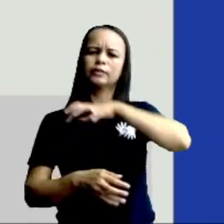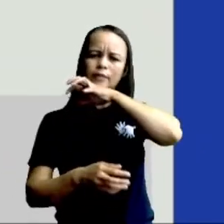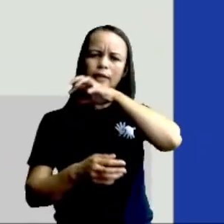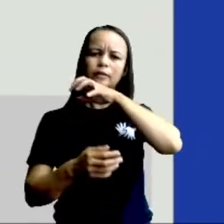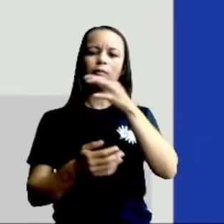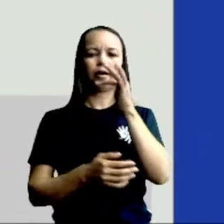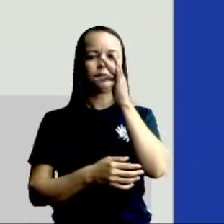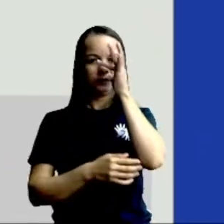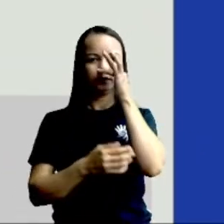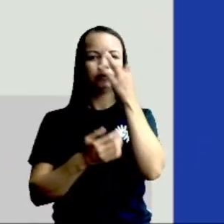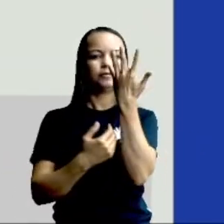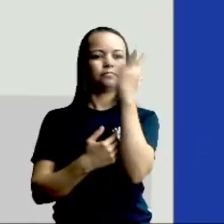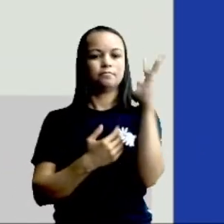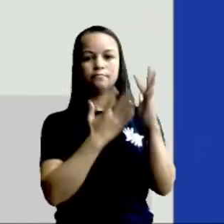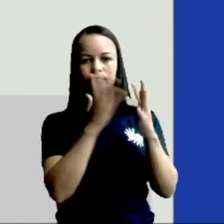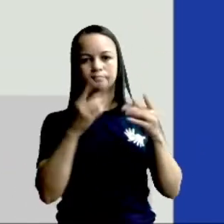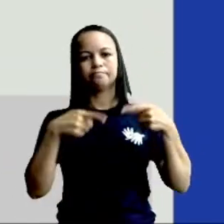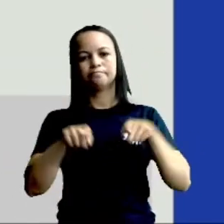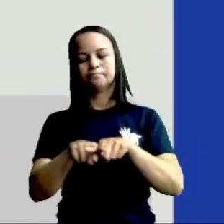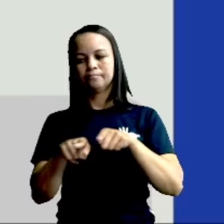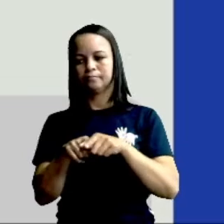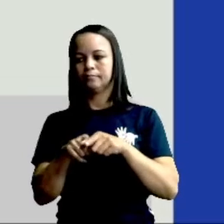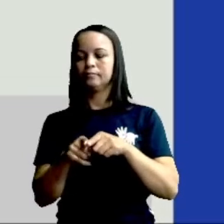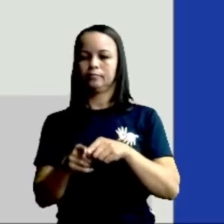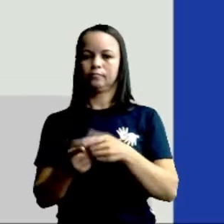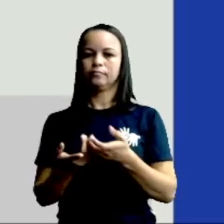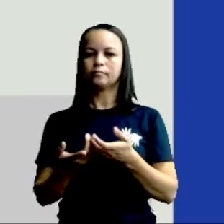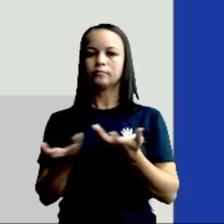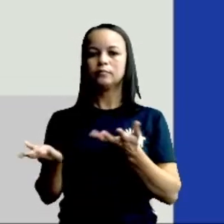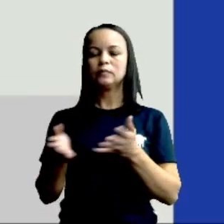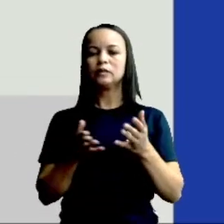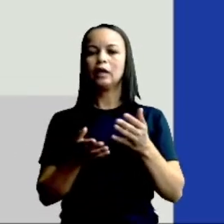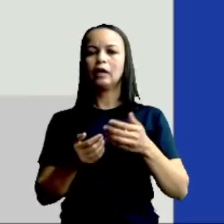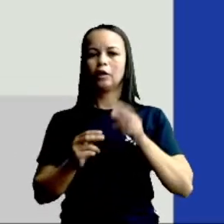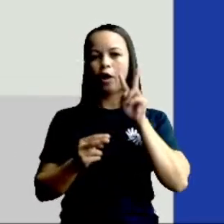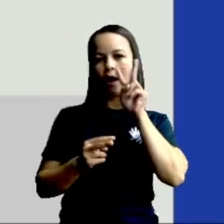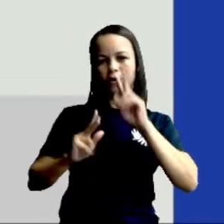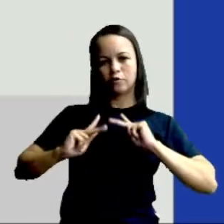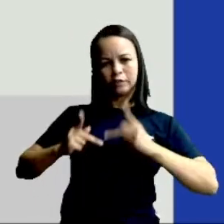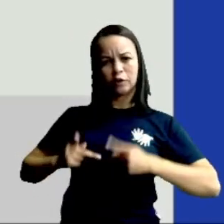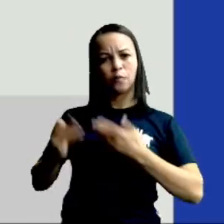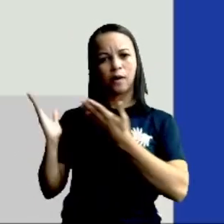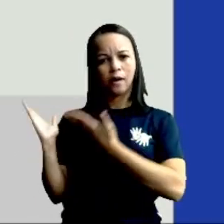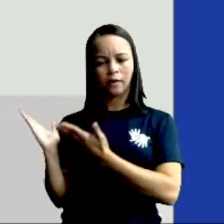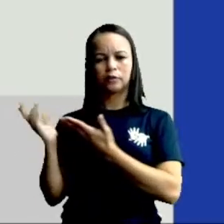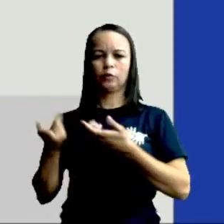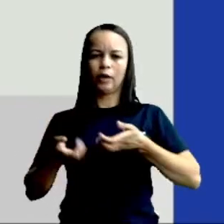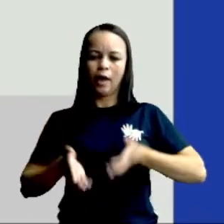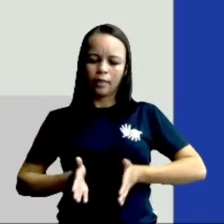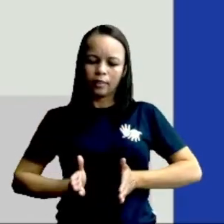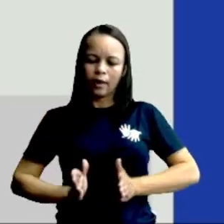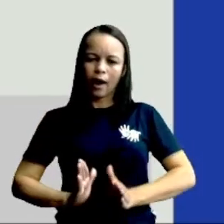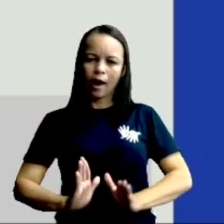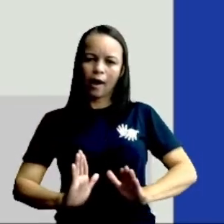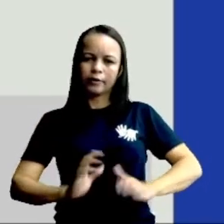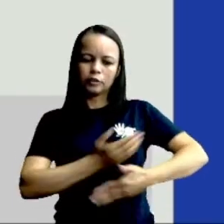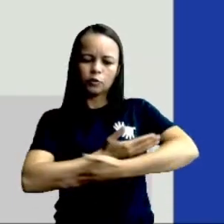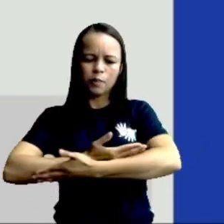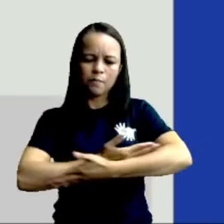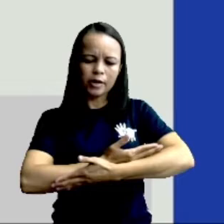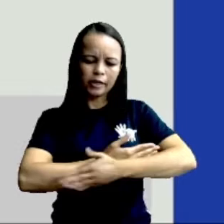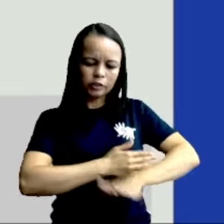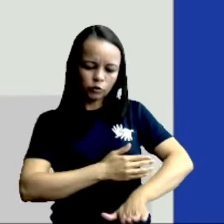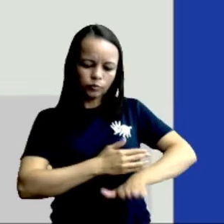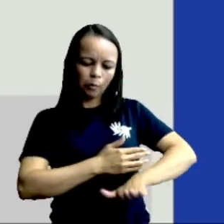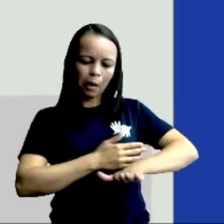animais e plantas também. Olha aí o ser humano, também a gente nasce bebezinho, aí a gente vai crescendo,